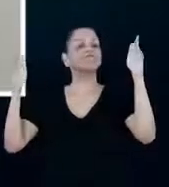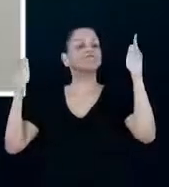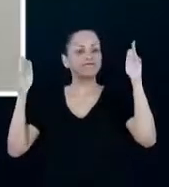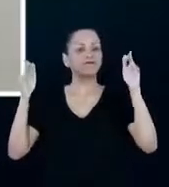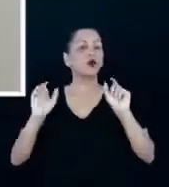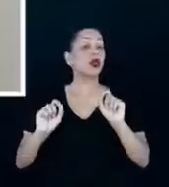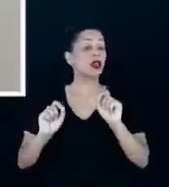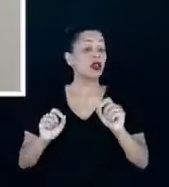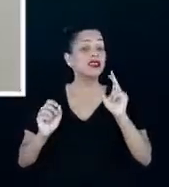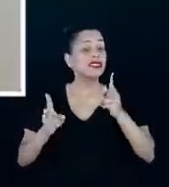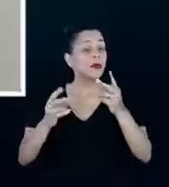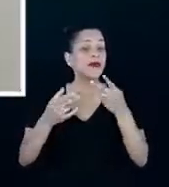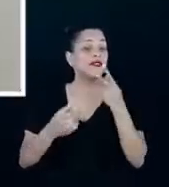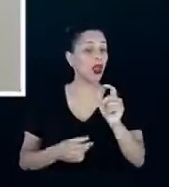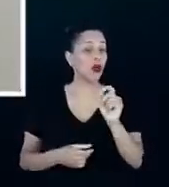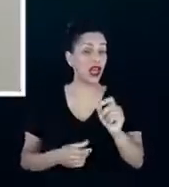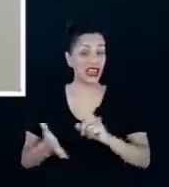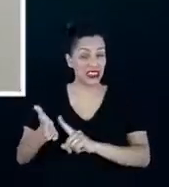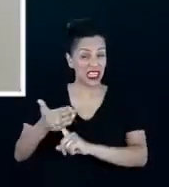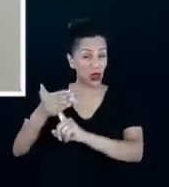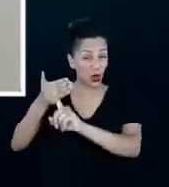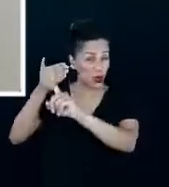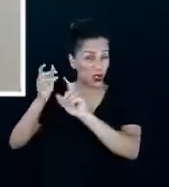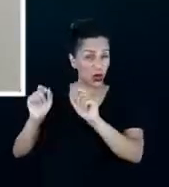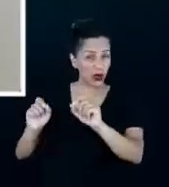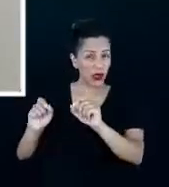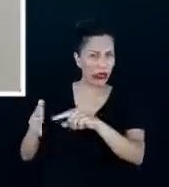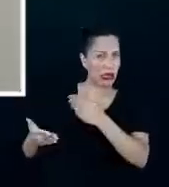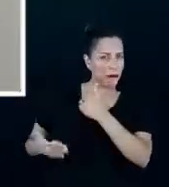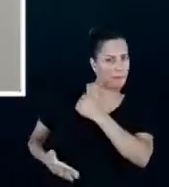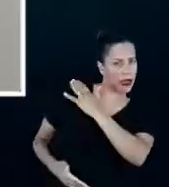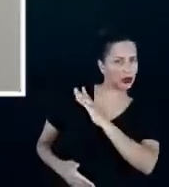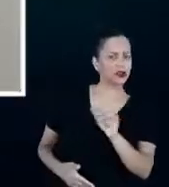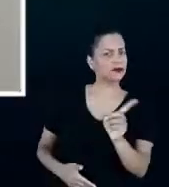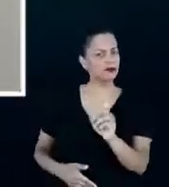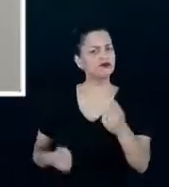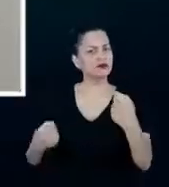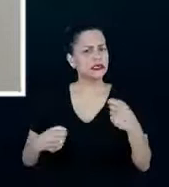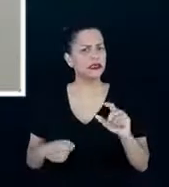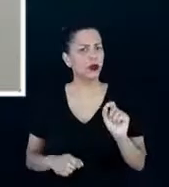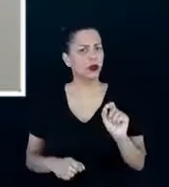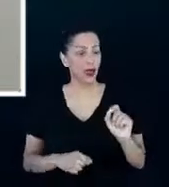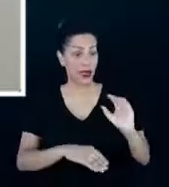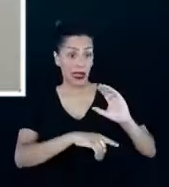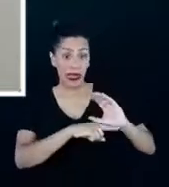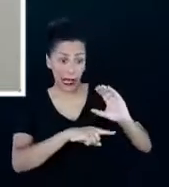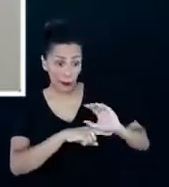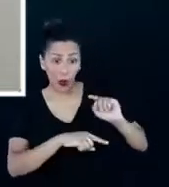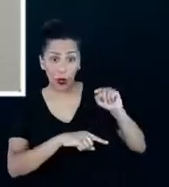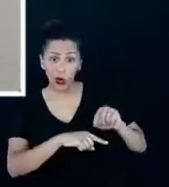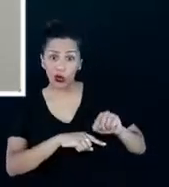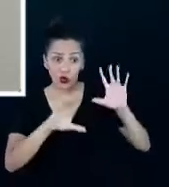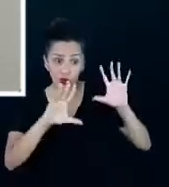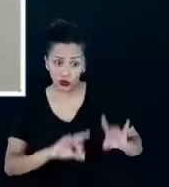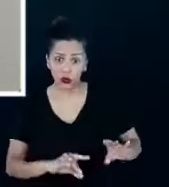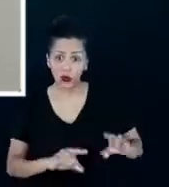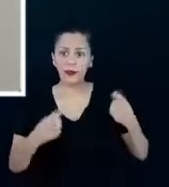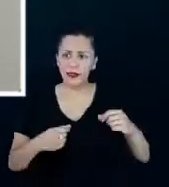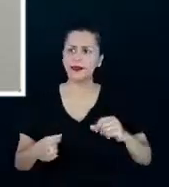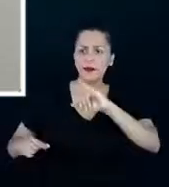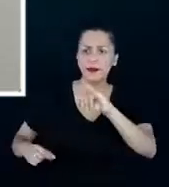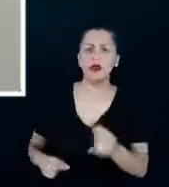falo, né, que com tecnologia a gente não pode ter preconceito. Aquilo que a gente conseguir desenvolver, e o relatório de Net